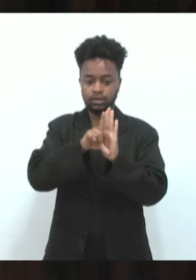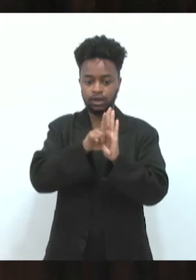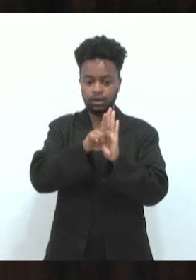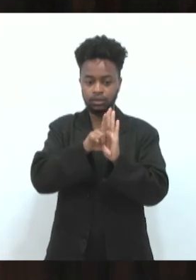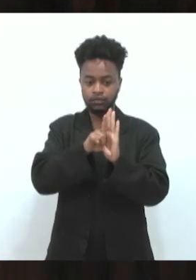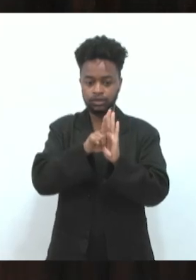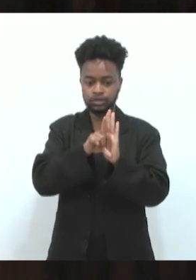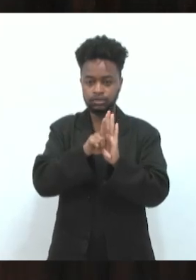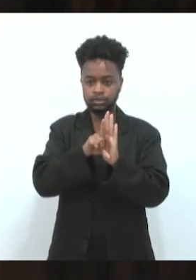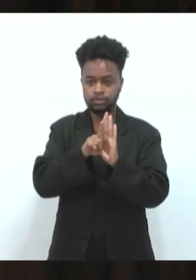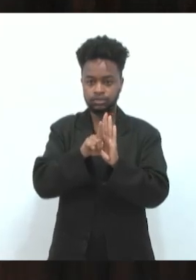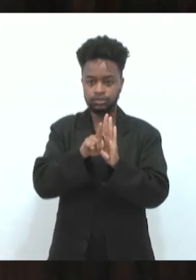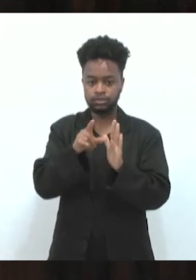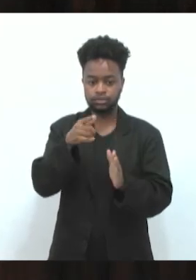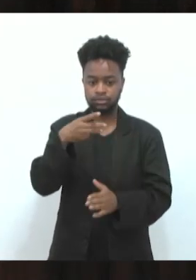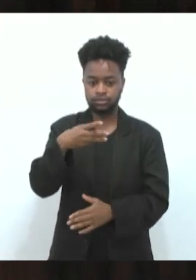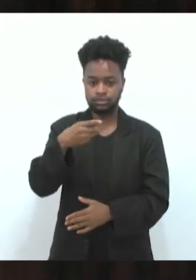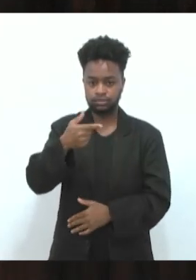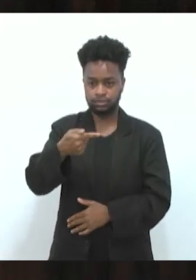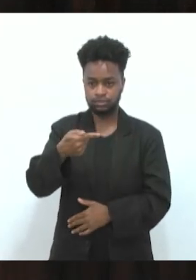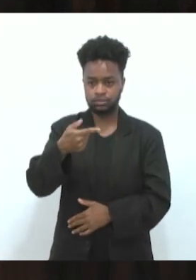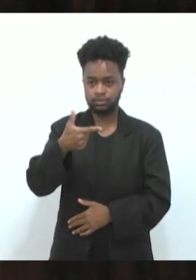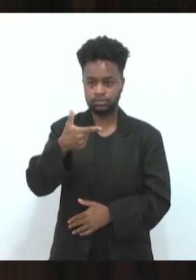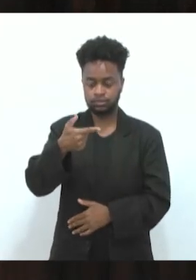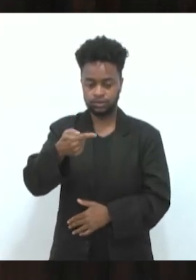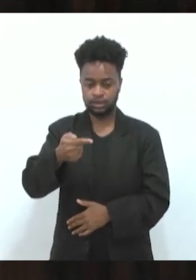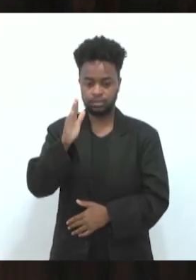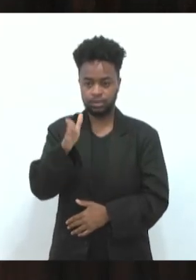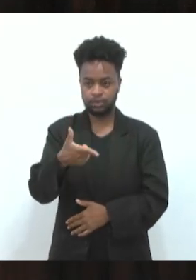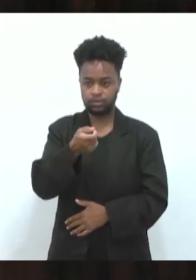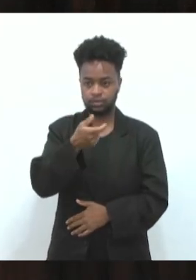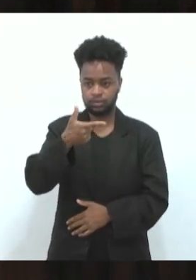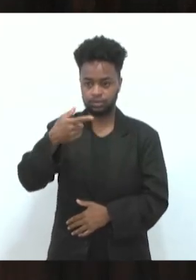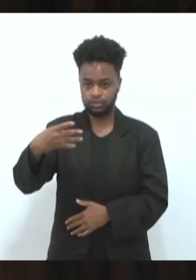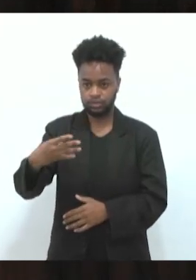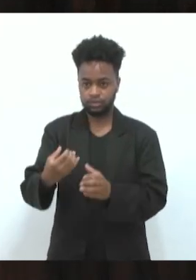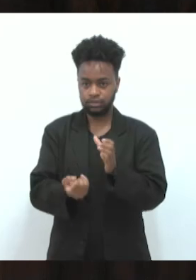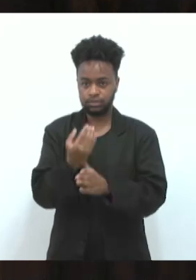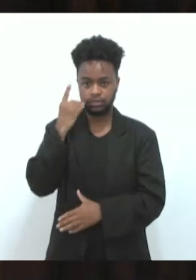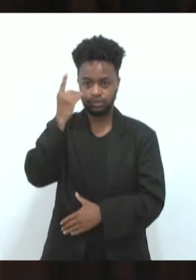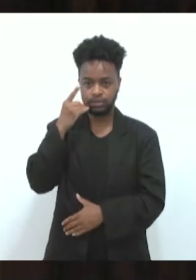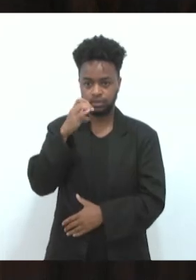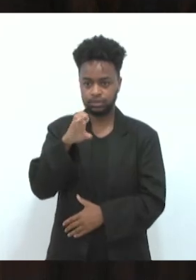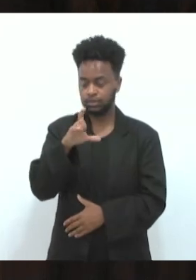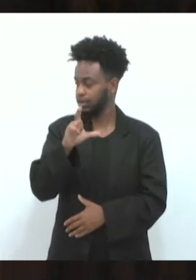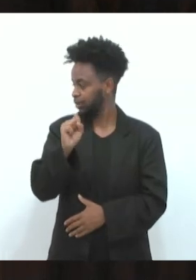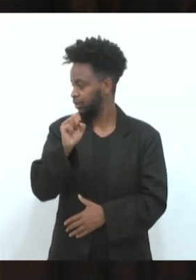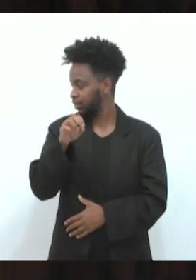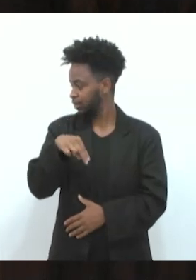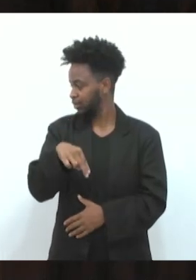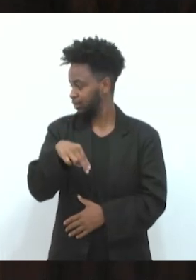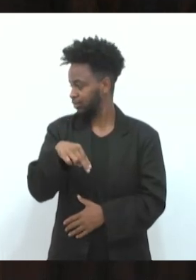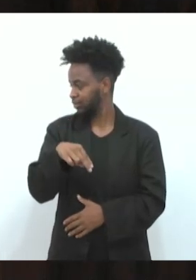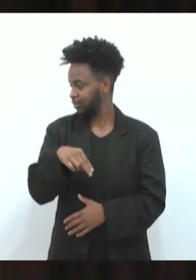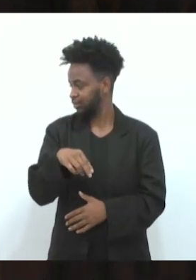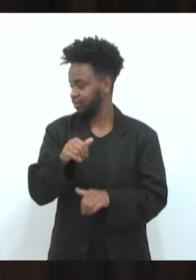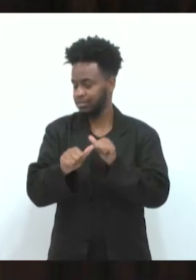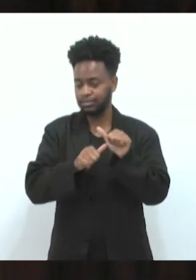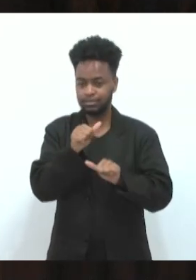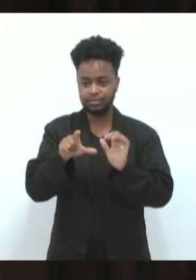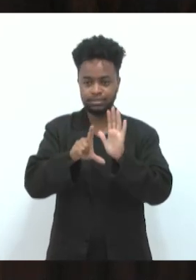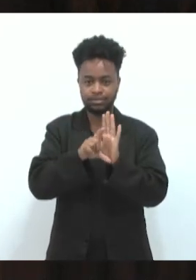número 3727 de 2024, de autoria do deputado Elton Cristo, que altera a lei número